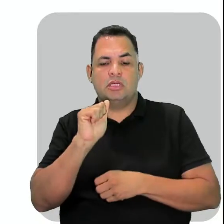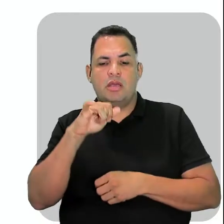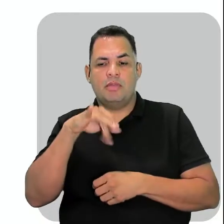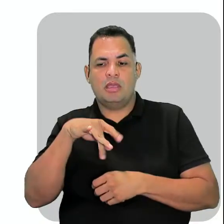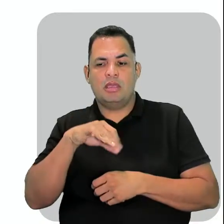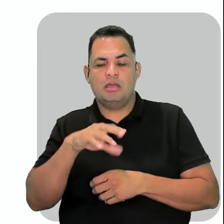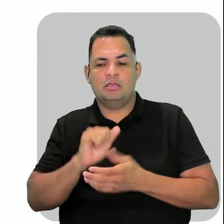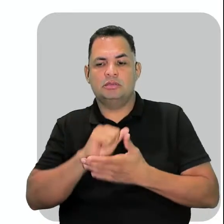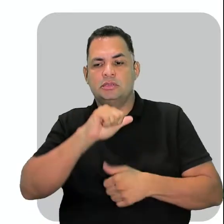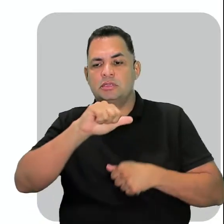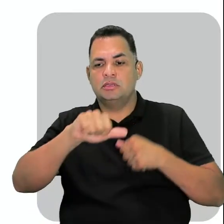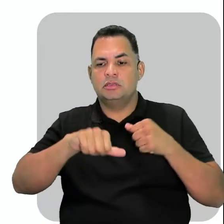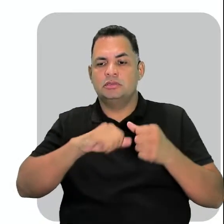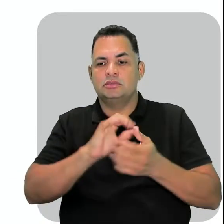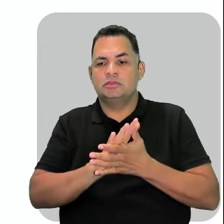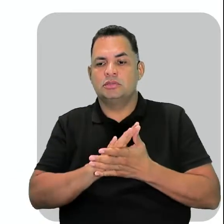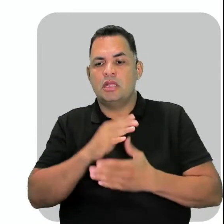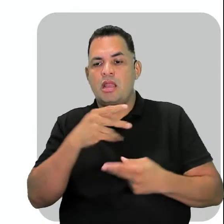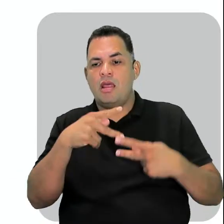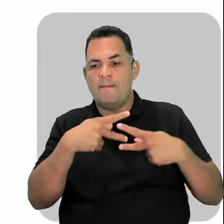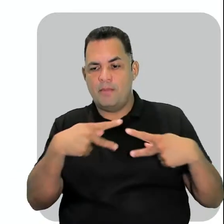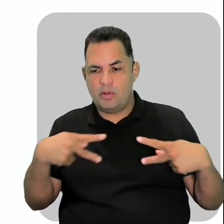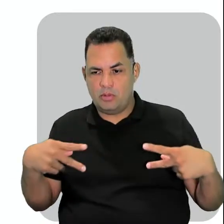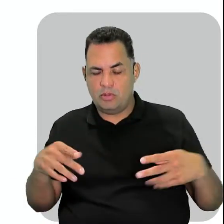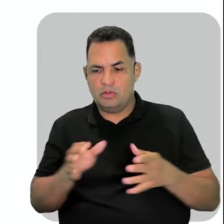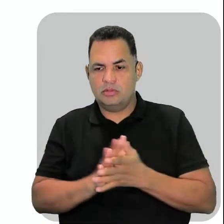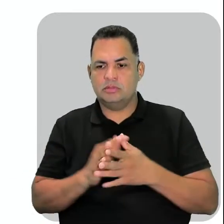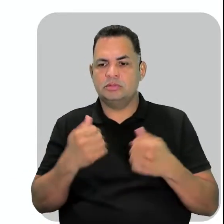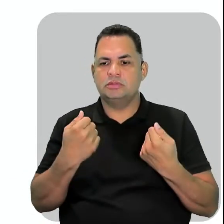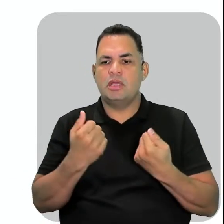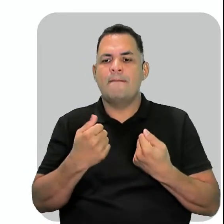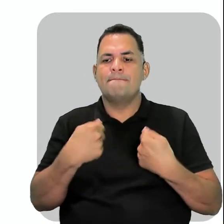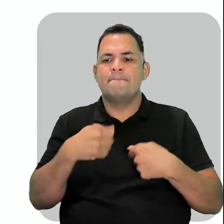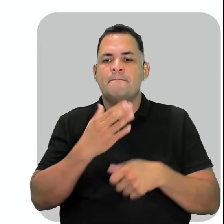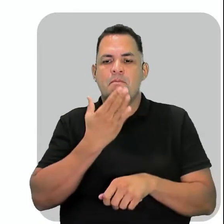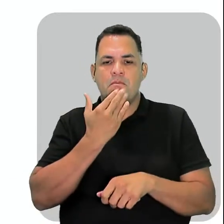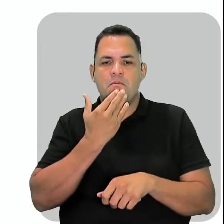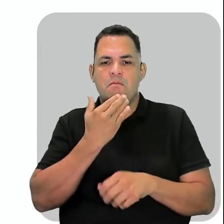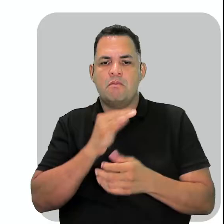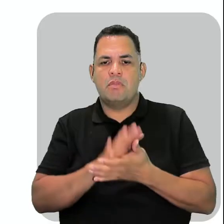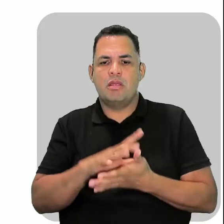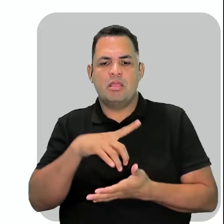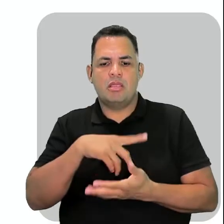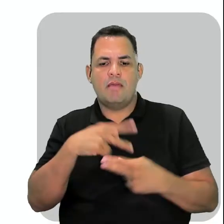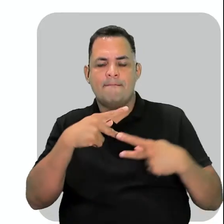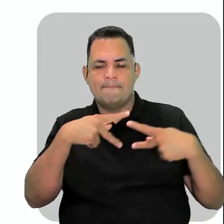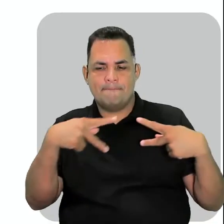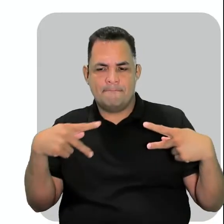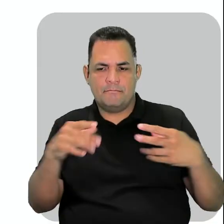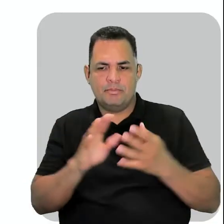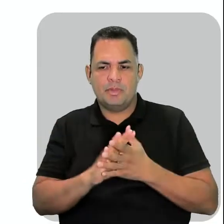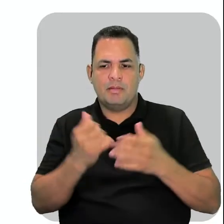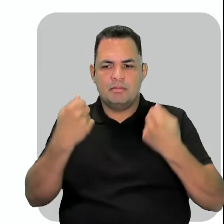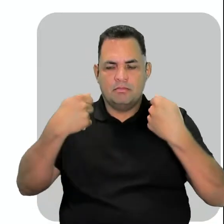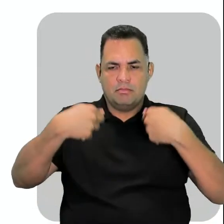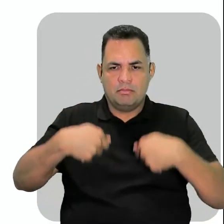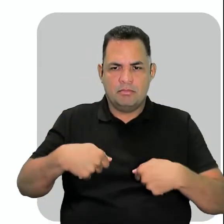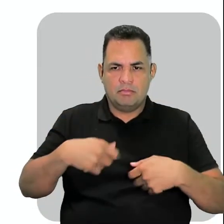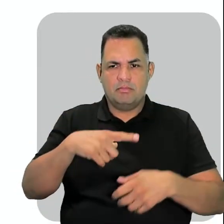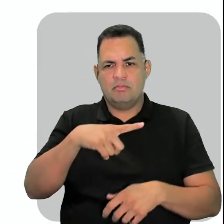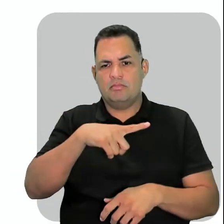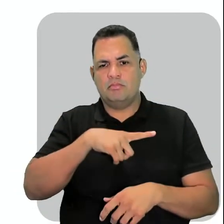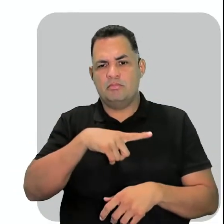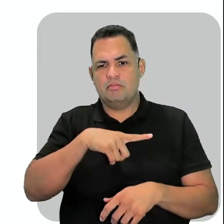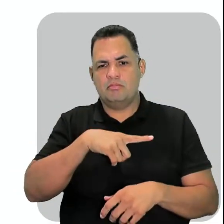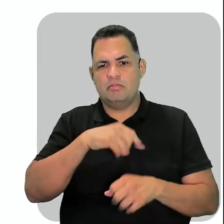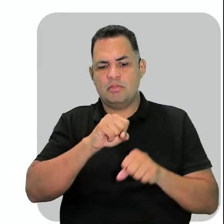da proteína, então a gente precisa comer alimentos ricos em proteínas para poder ter